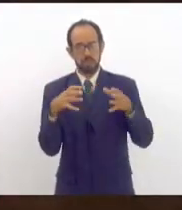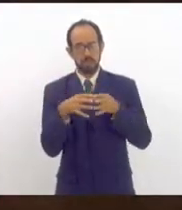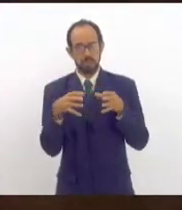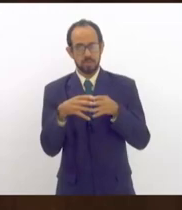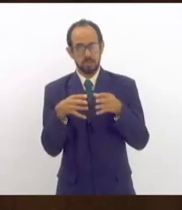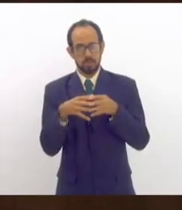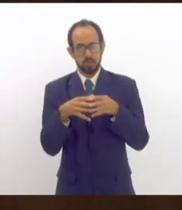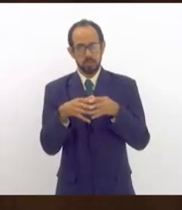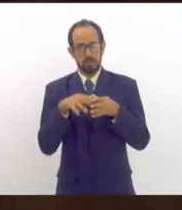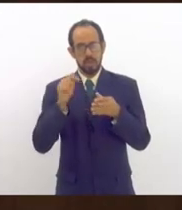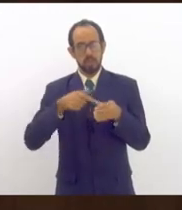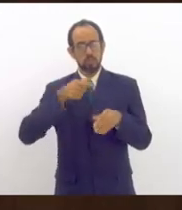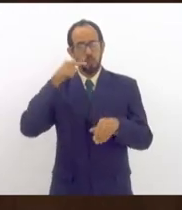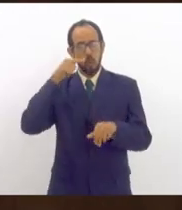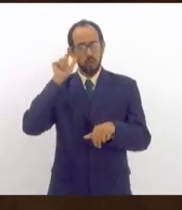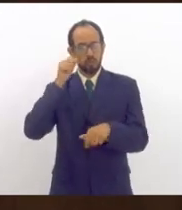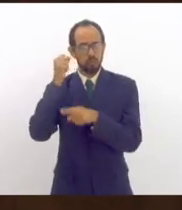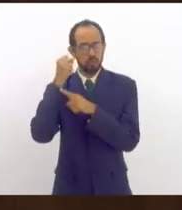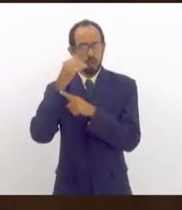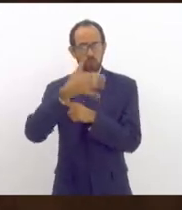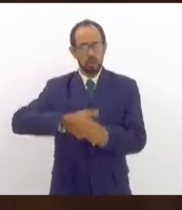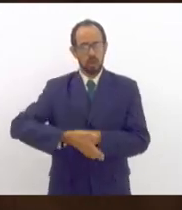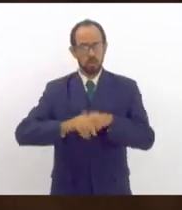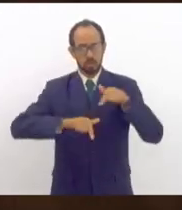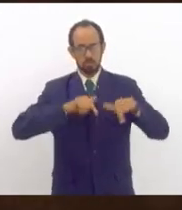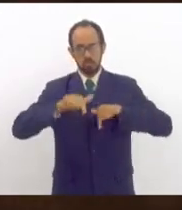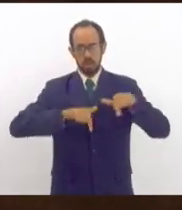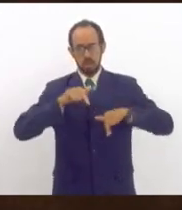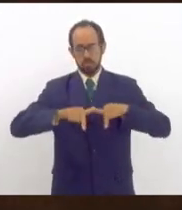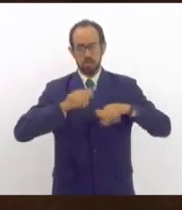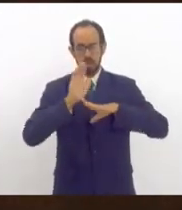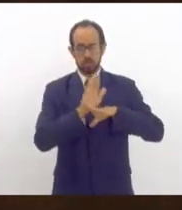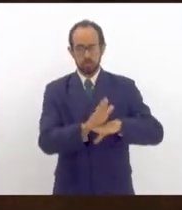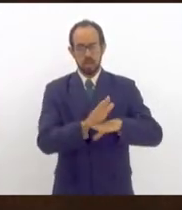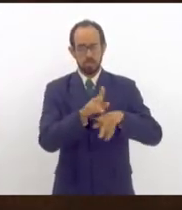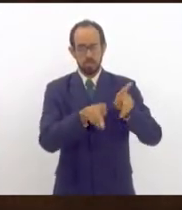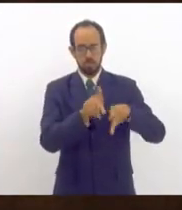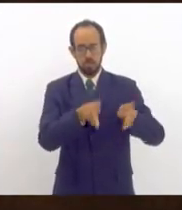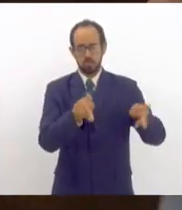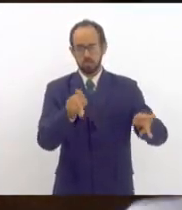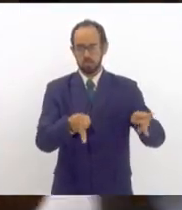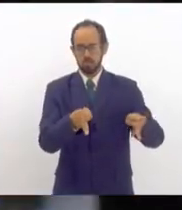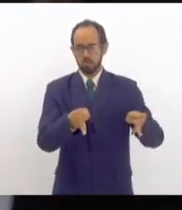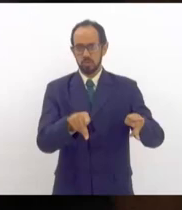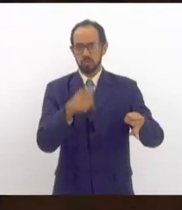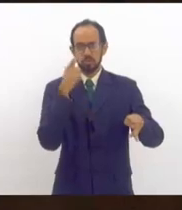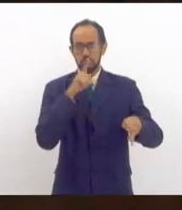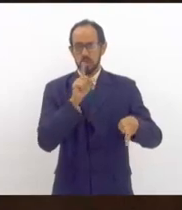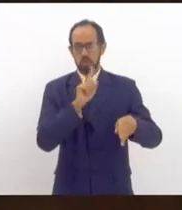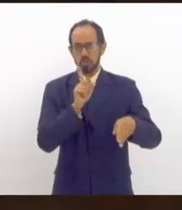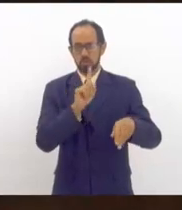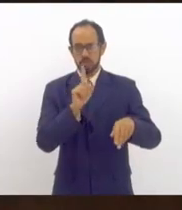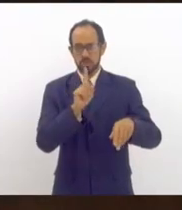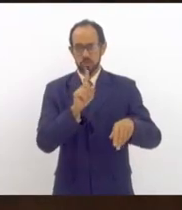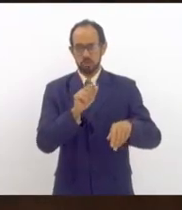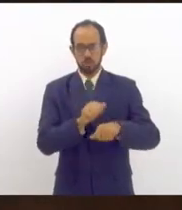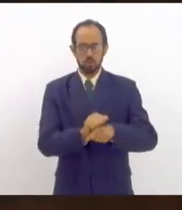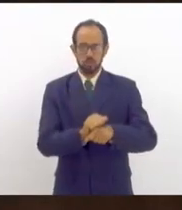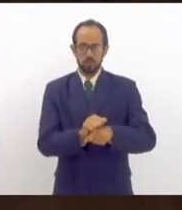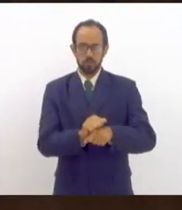na madrugada trabalhando ajudando a população a gente não tem dado conta né Eu liguei hoje para o